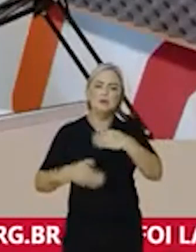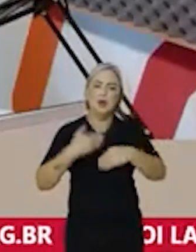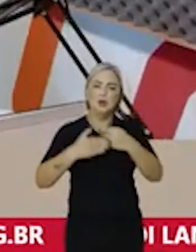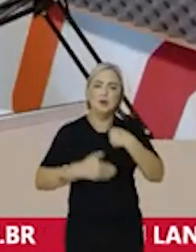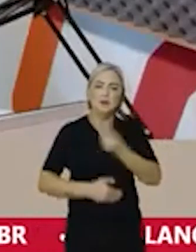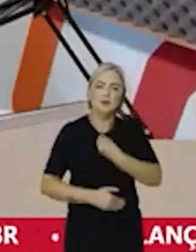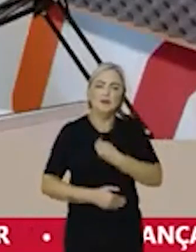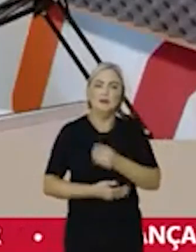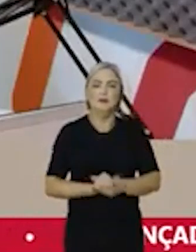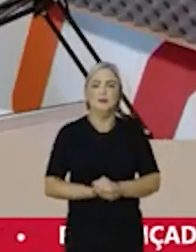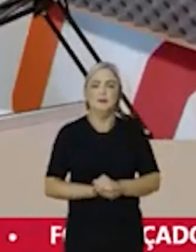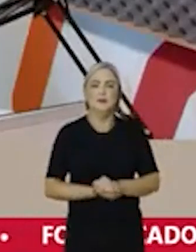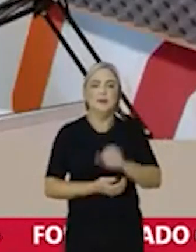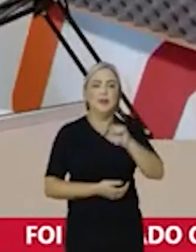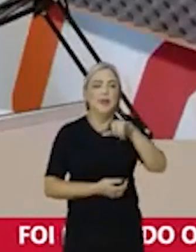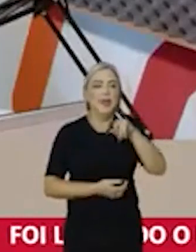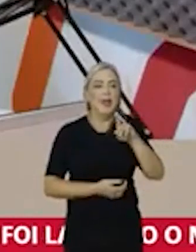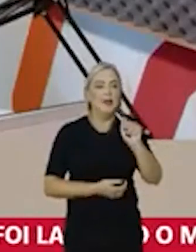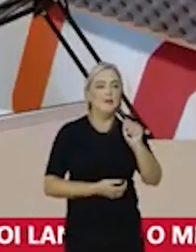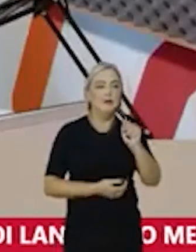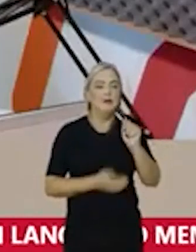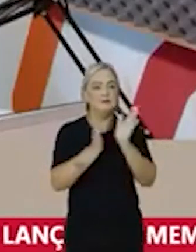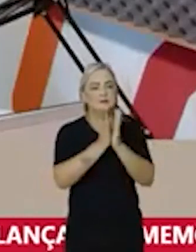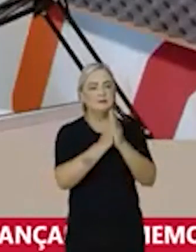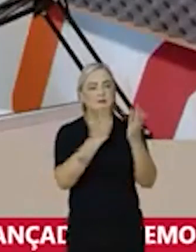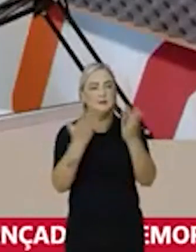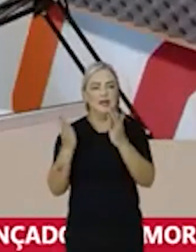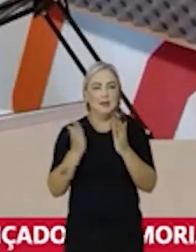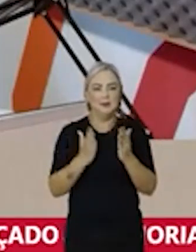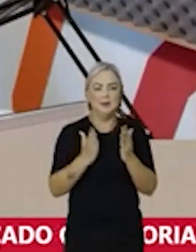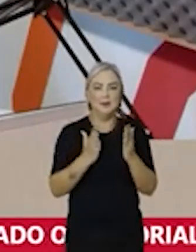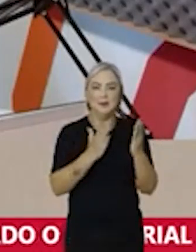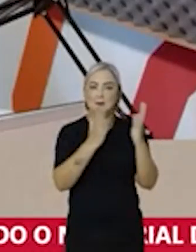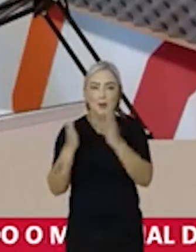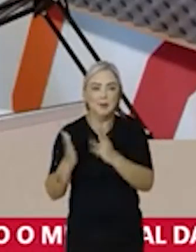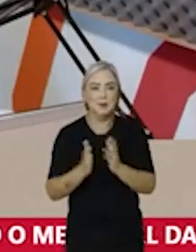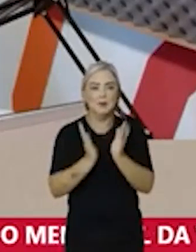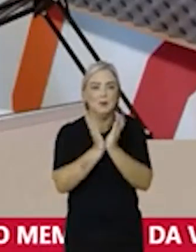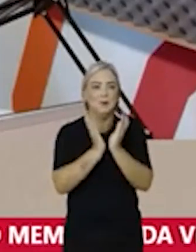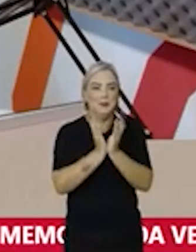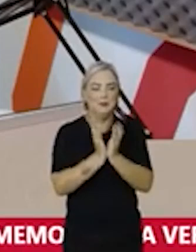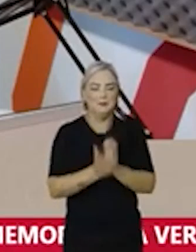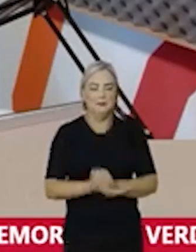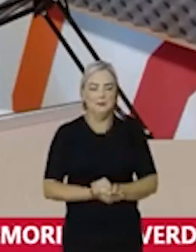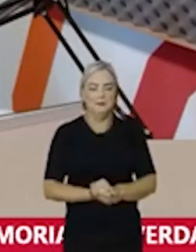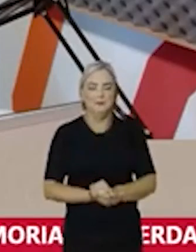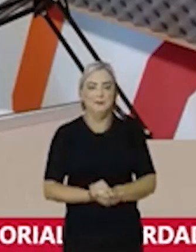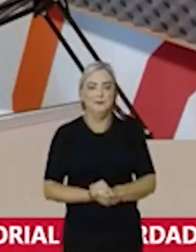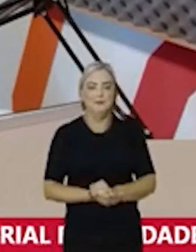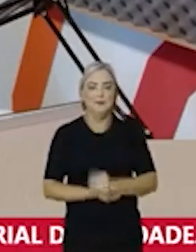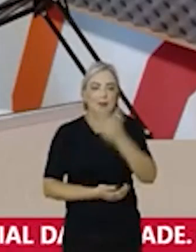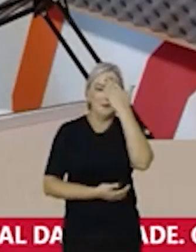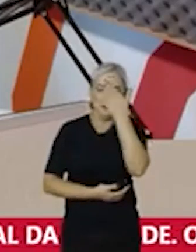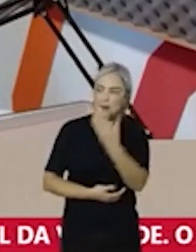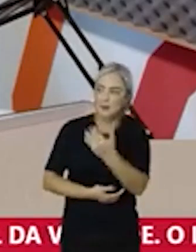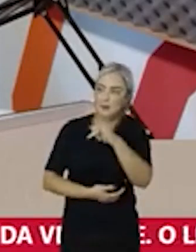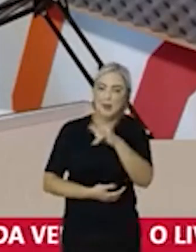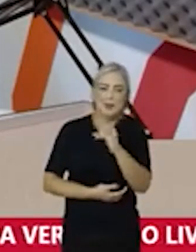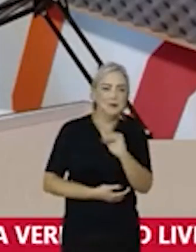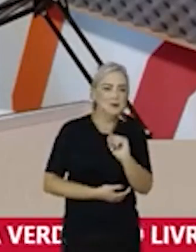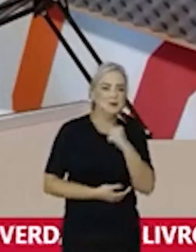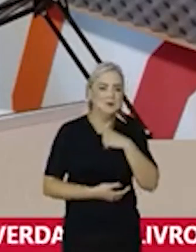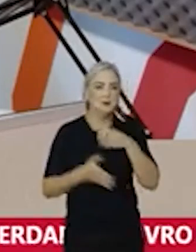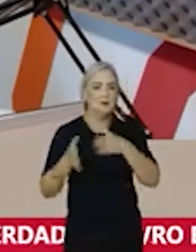vivendo. Amanda, parabéns aí e parabéns para toda a equipe. Muito obrigada, Juca, pela